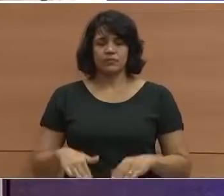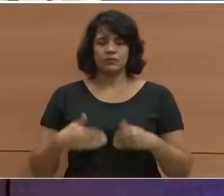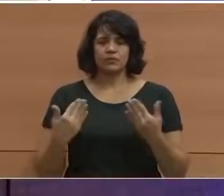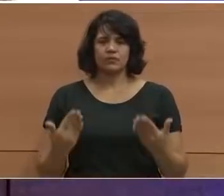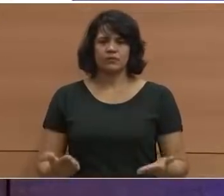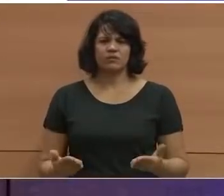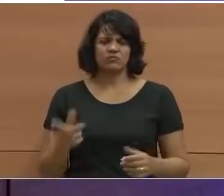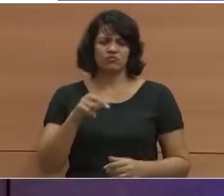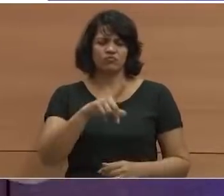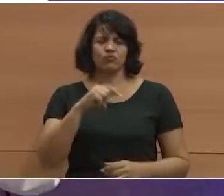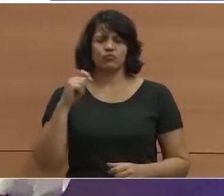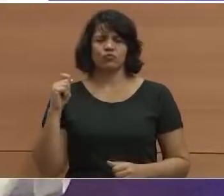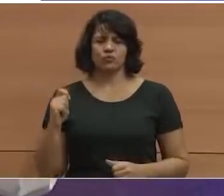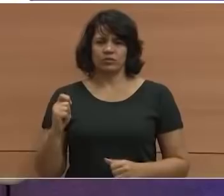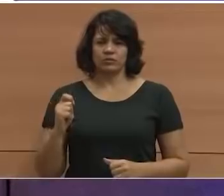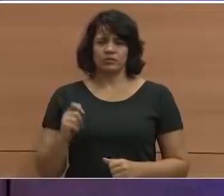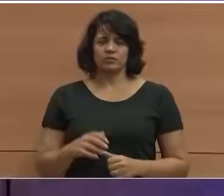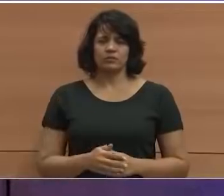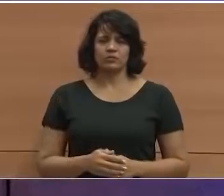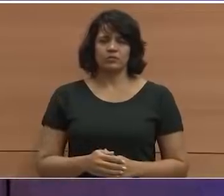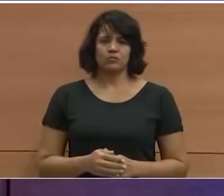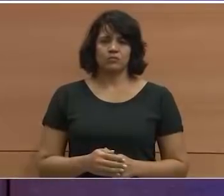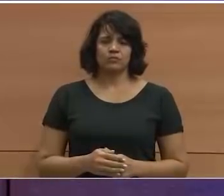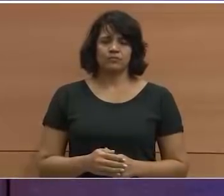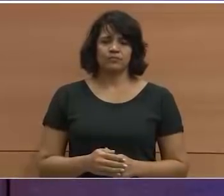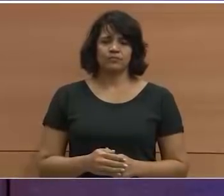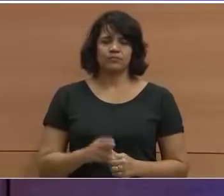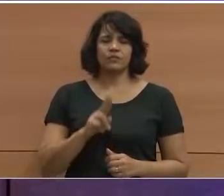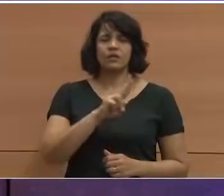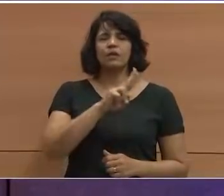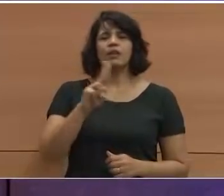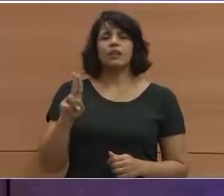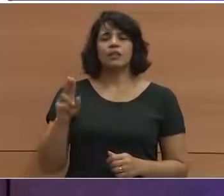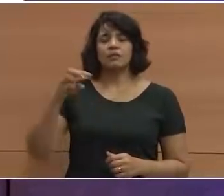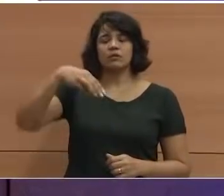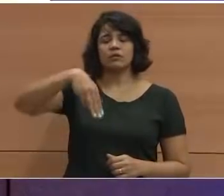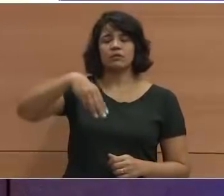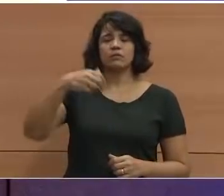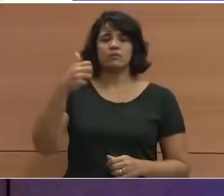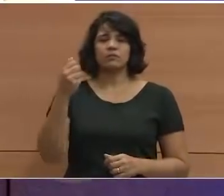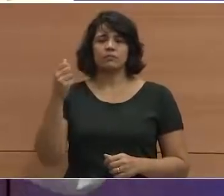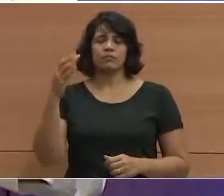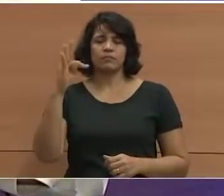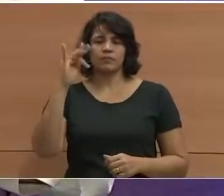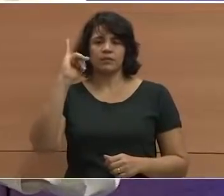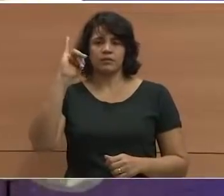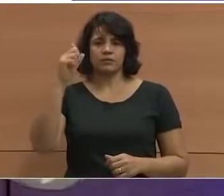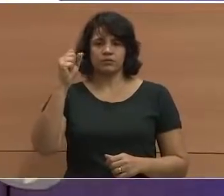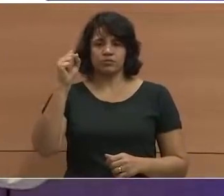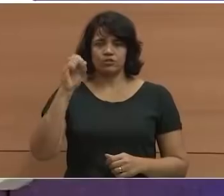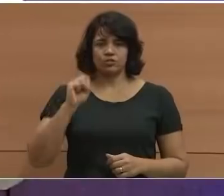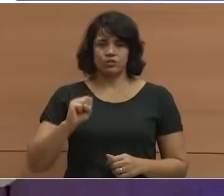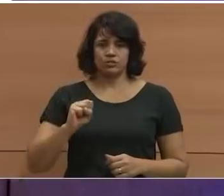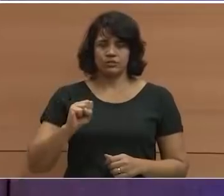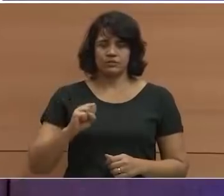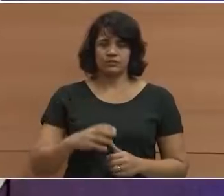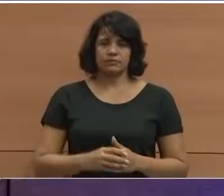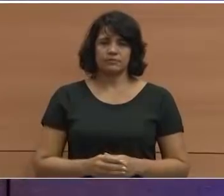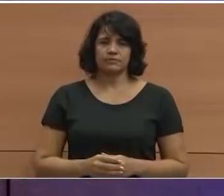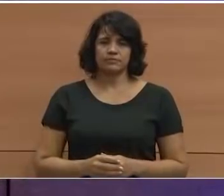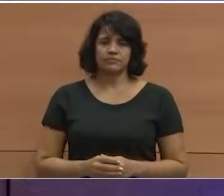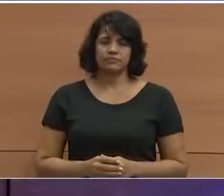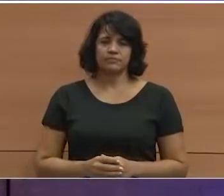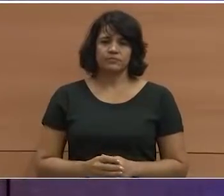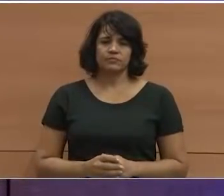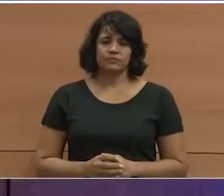foi escolhido quem? Foi escolhido Matias, para substituir essa vaga no ministério que faltou com a morte de